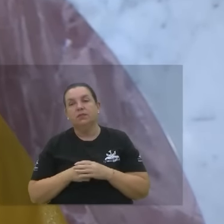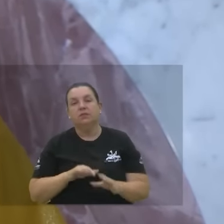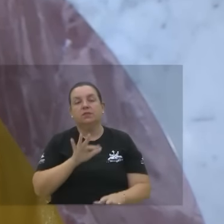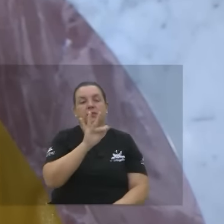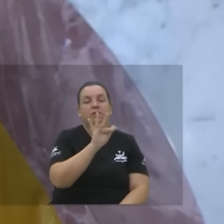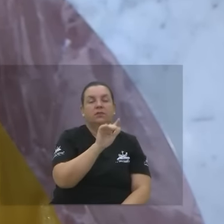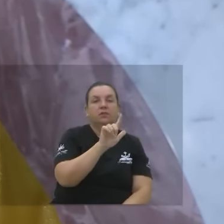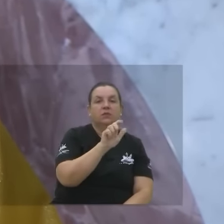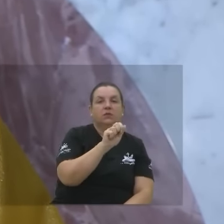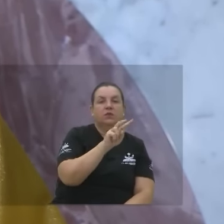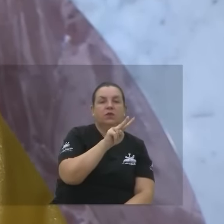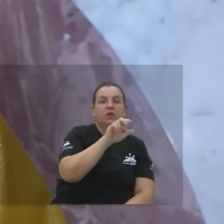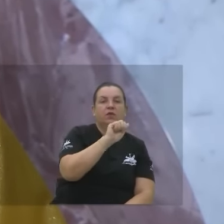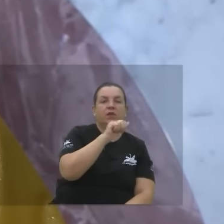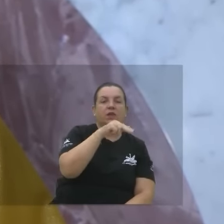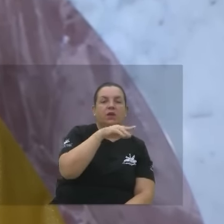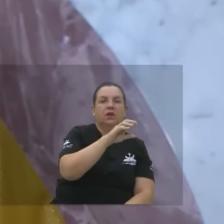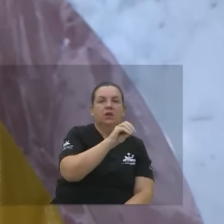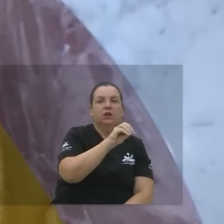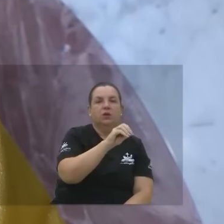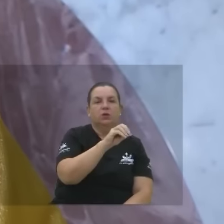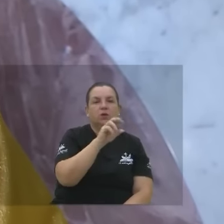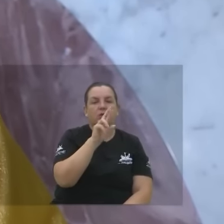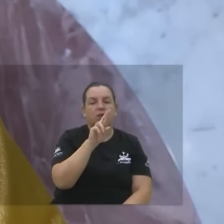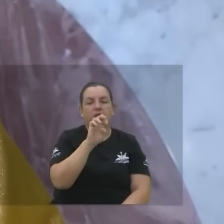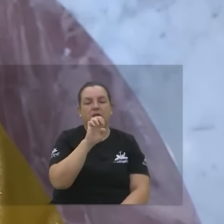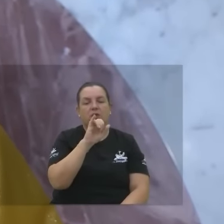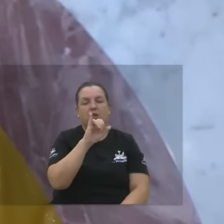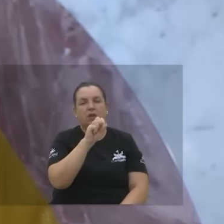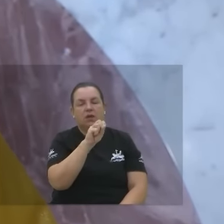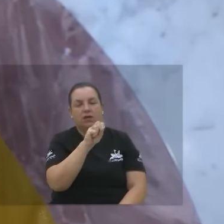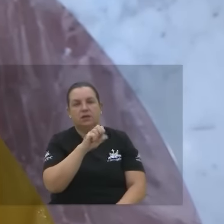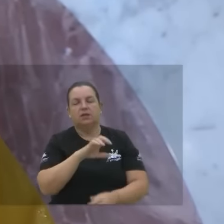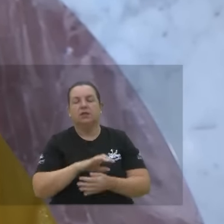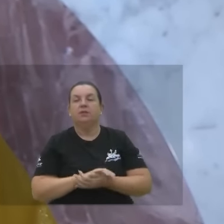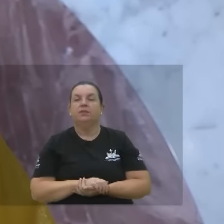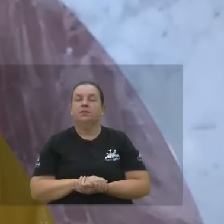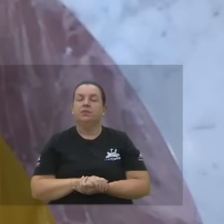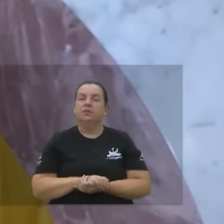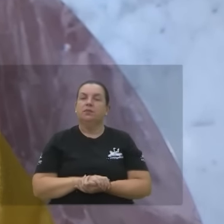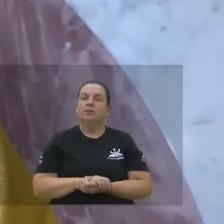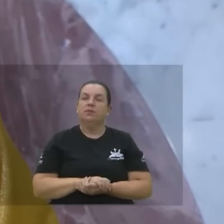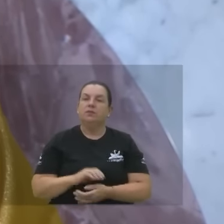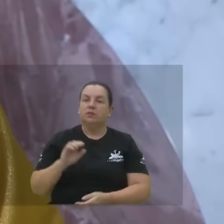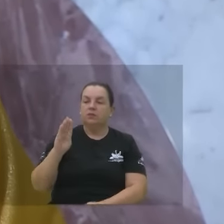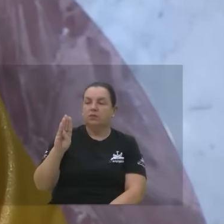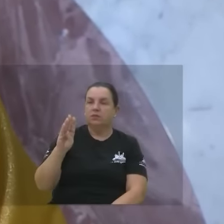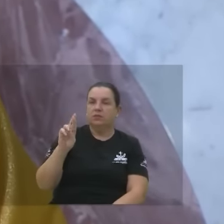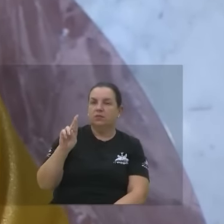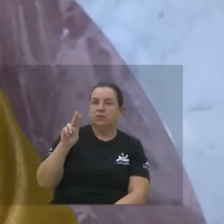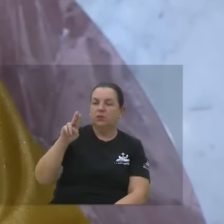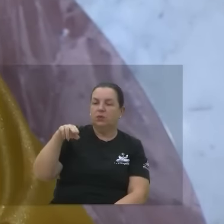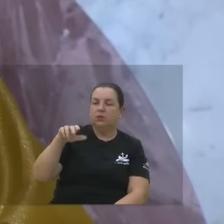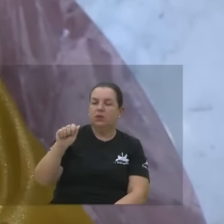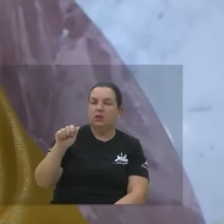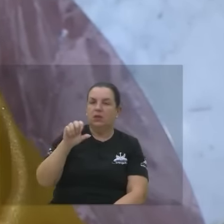Flaviano dos Reis Cardoso, Conceição da Aparecida, Minas Gerais, Bruna dos Santos